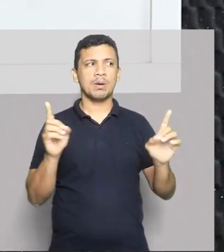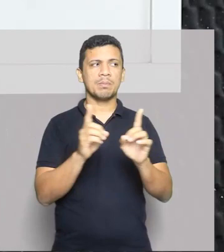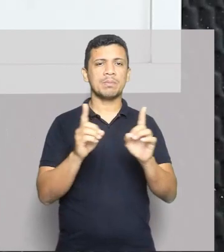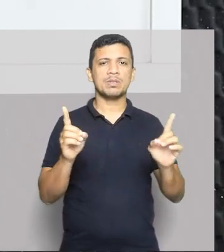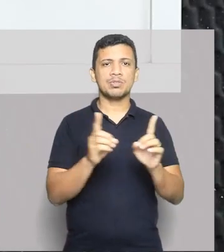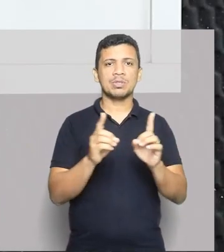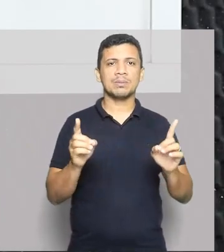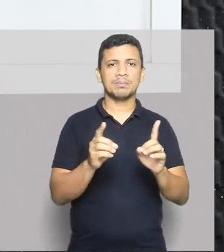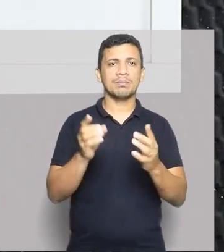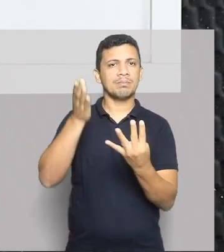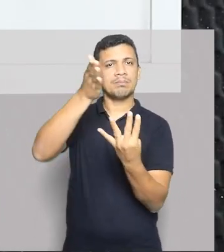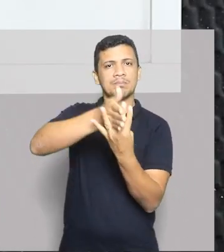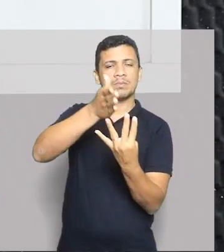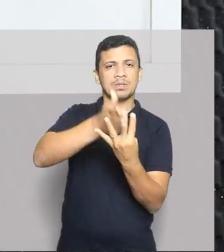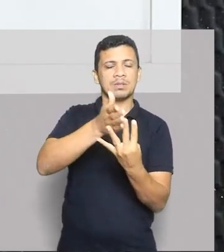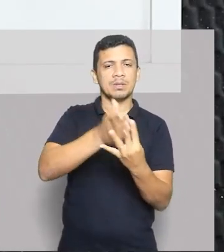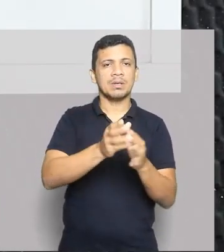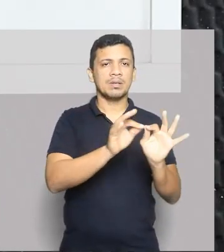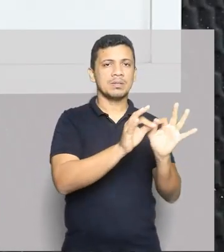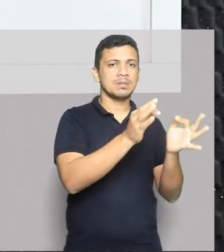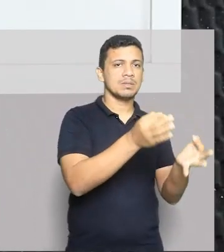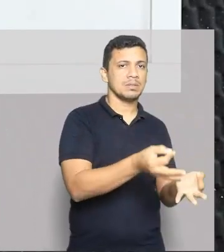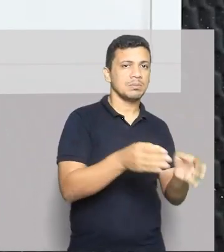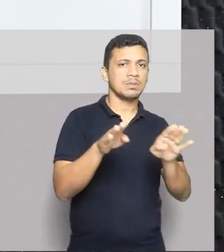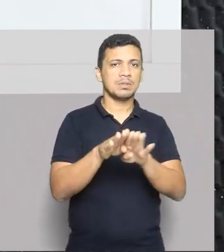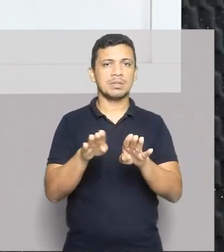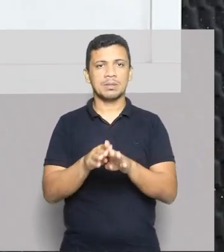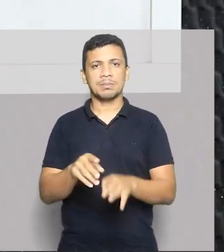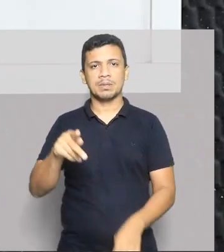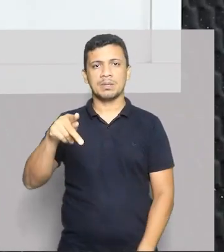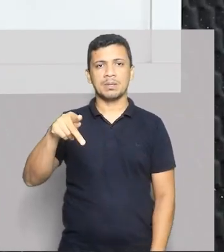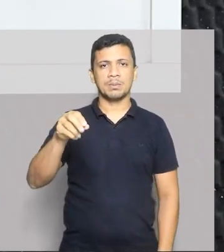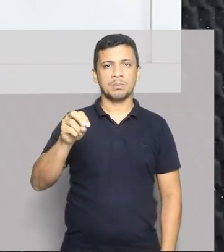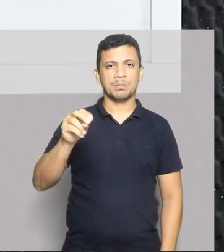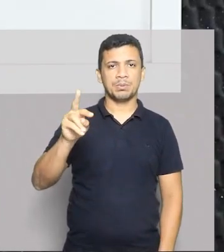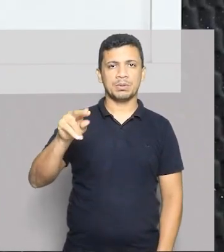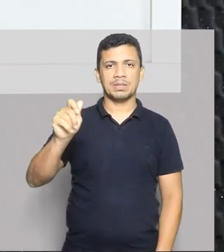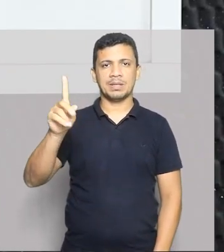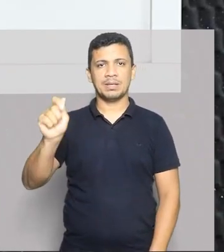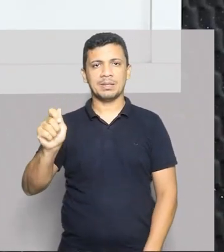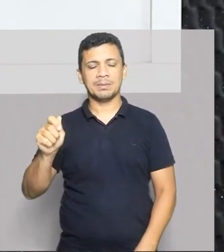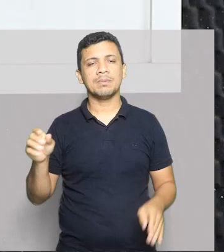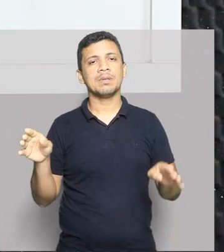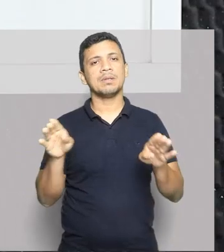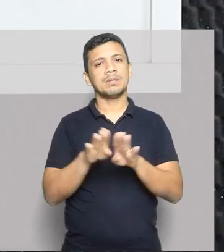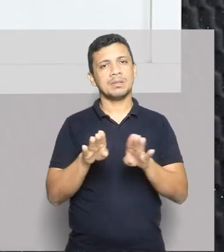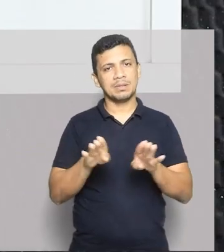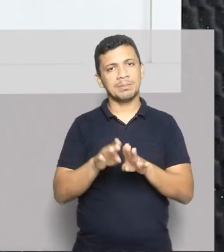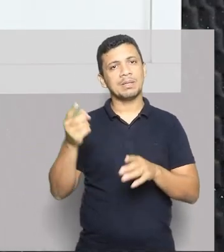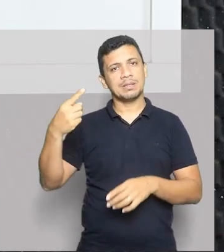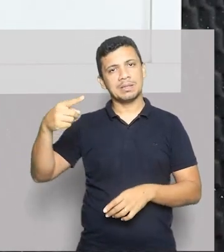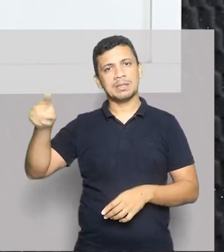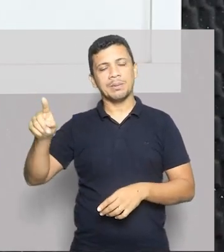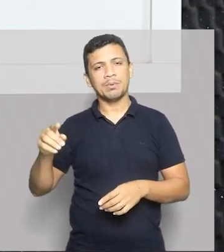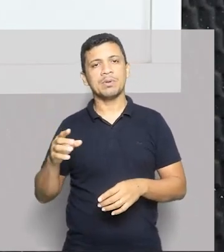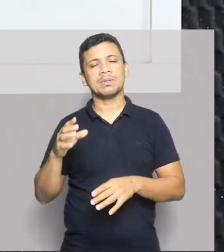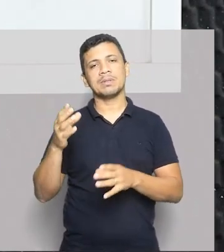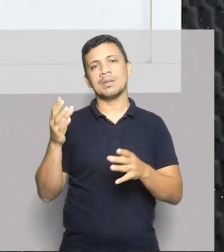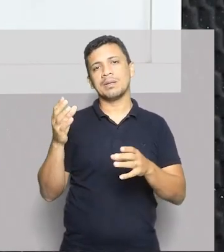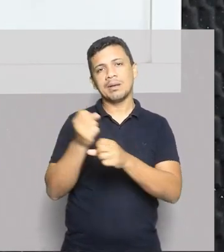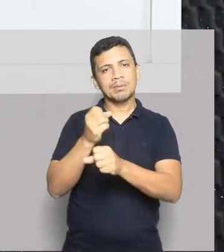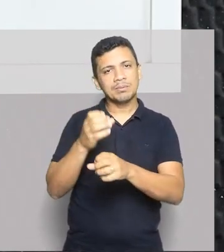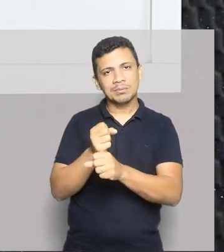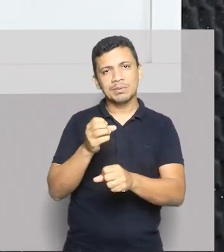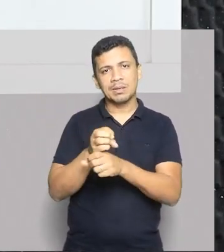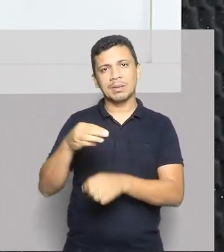média aritmética simples e a média aritmética ponderada. Posteriormente, trabalharemos também a questão da mediana e da moda.